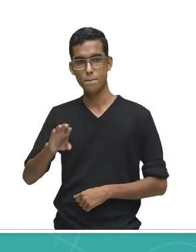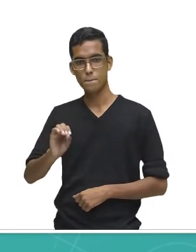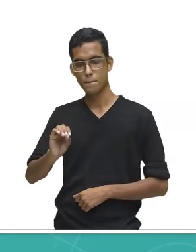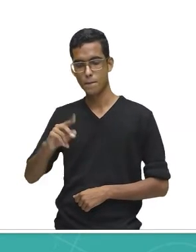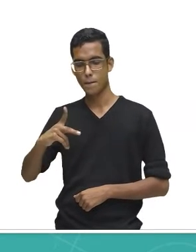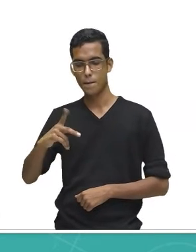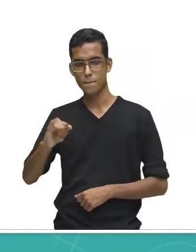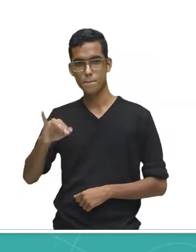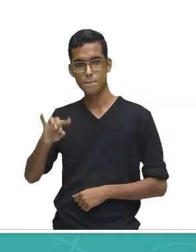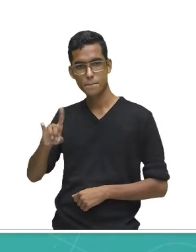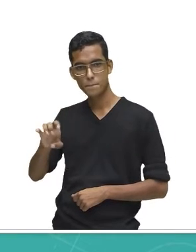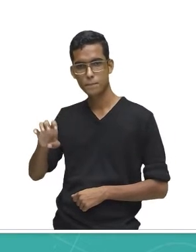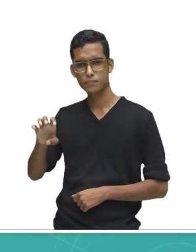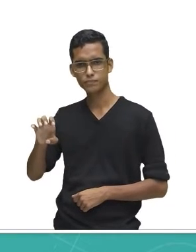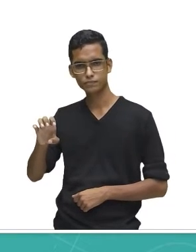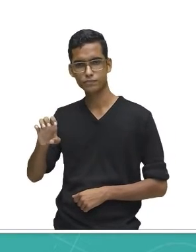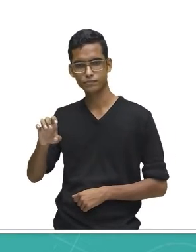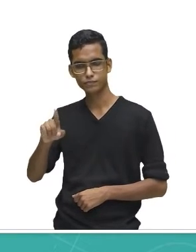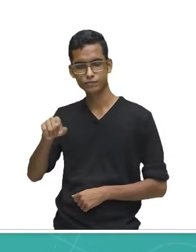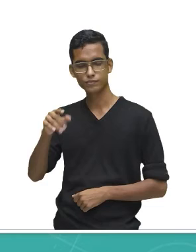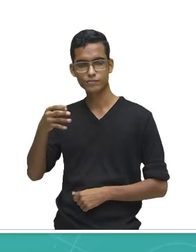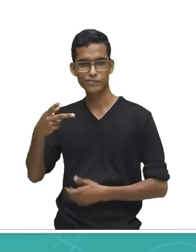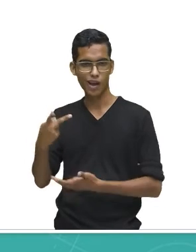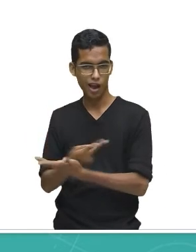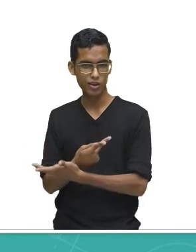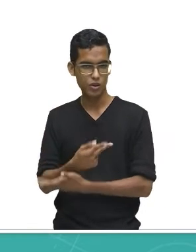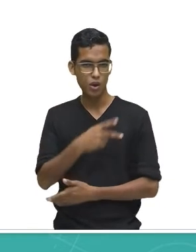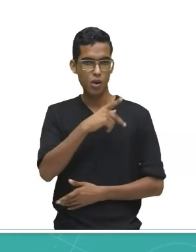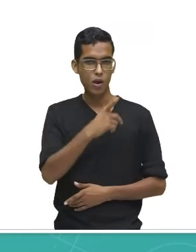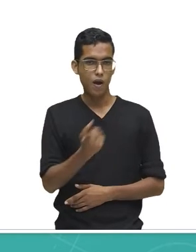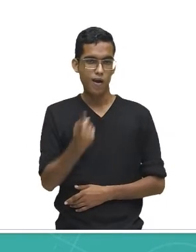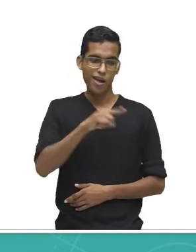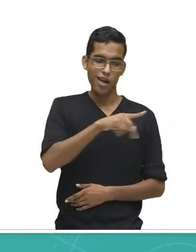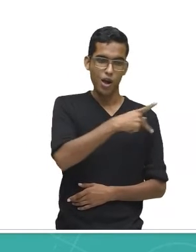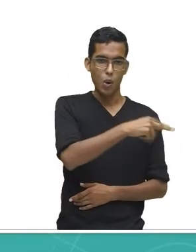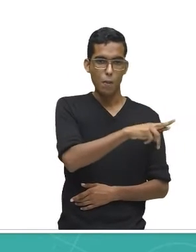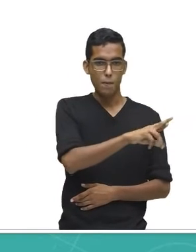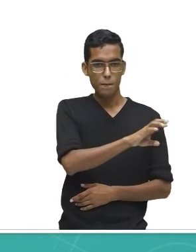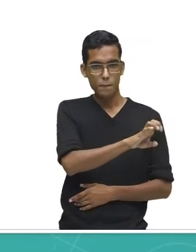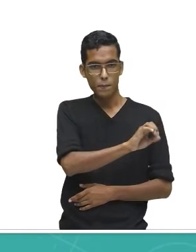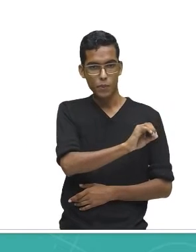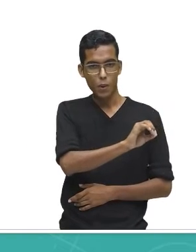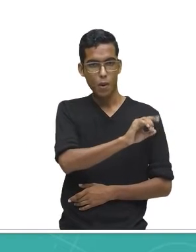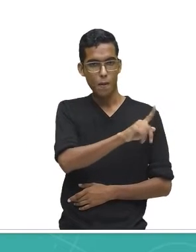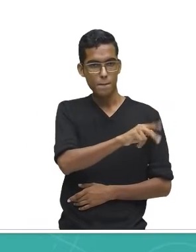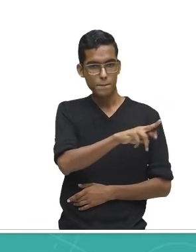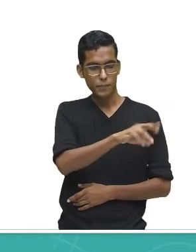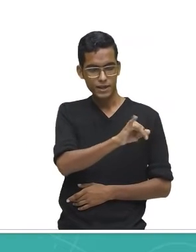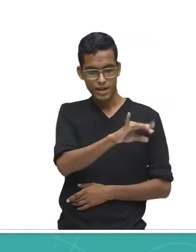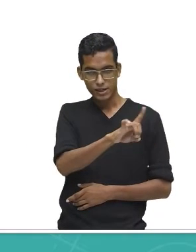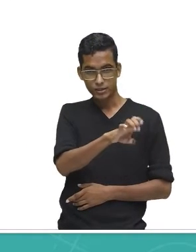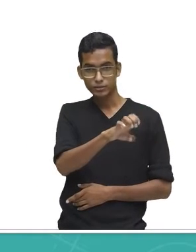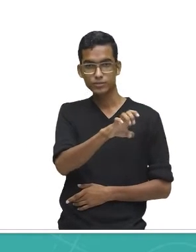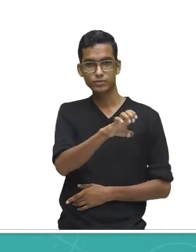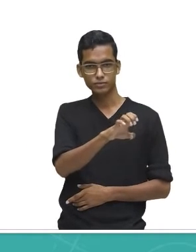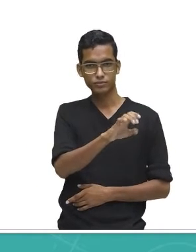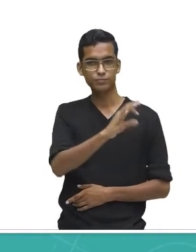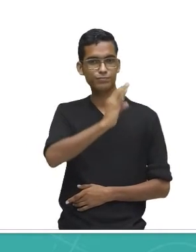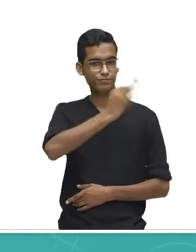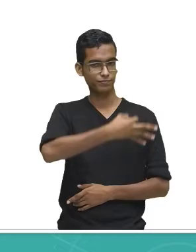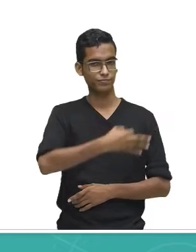essa pronúncia, né, cabe a ortoépia ou ortoepia. Aí tem o caso